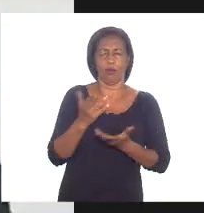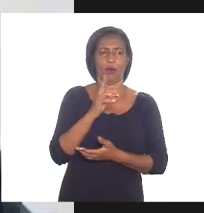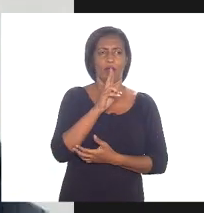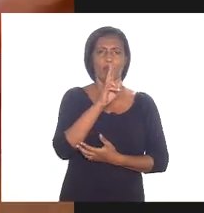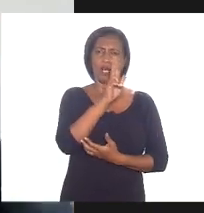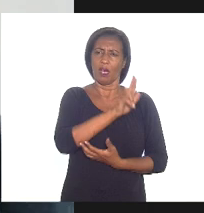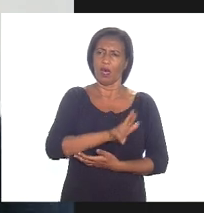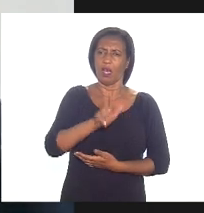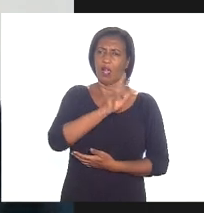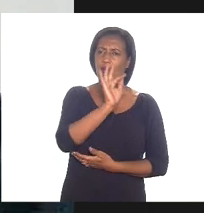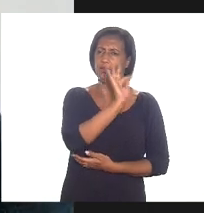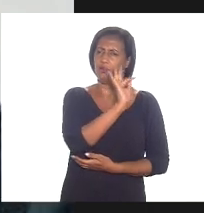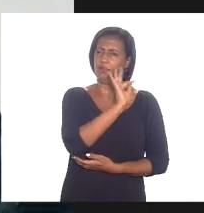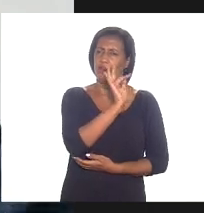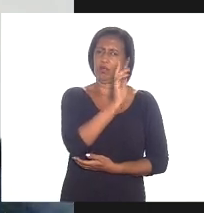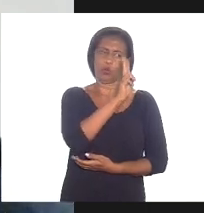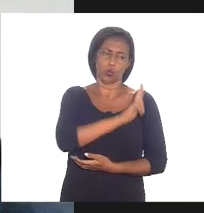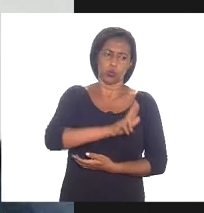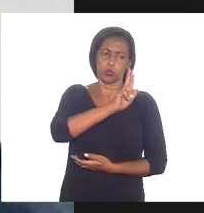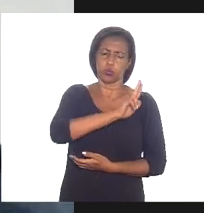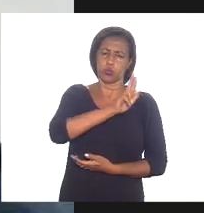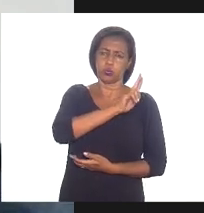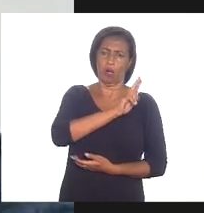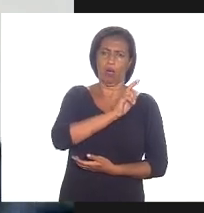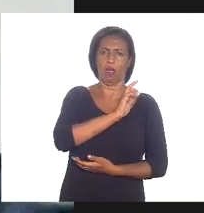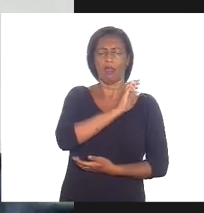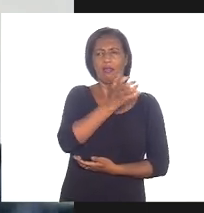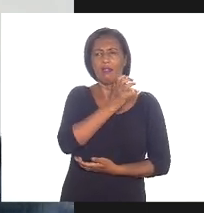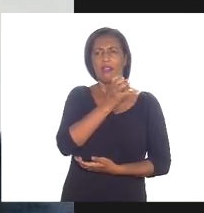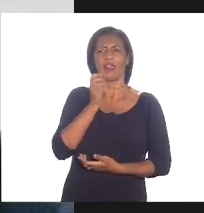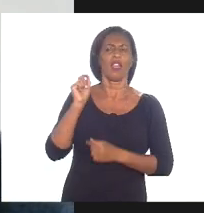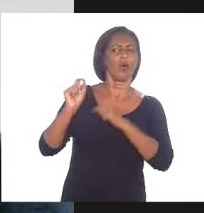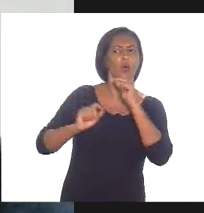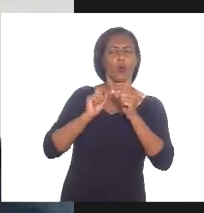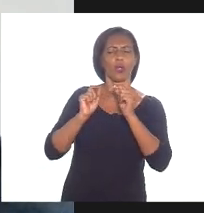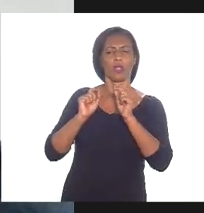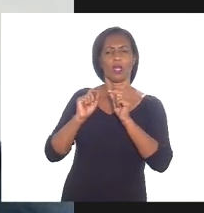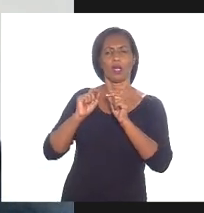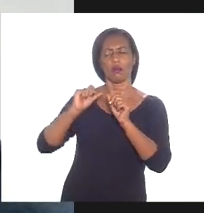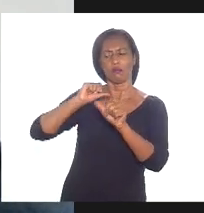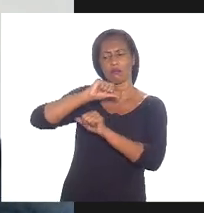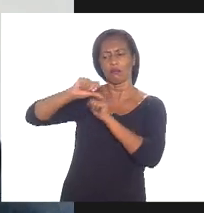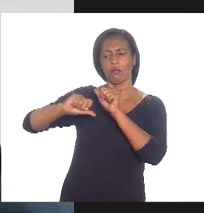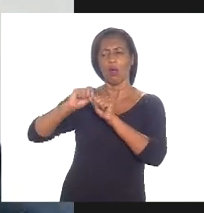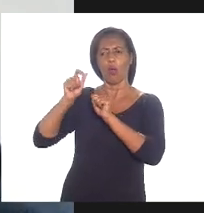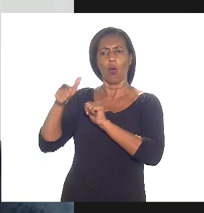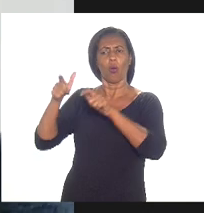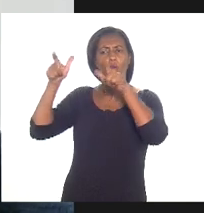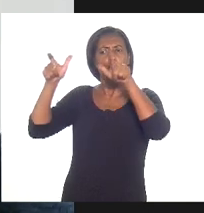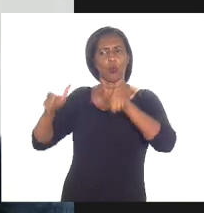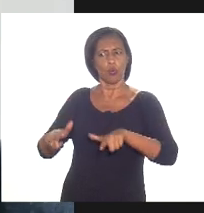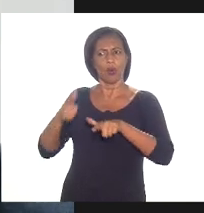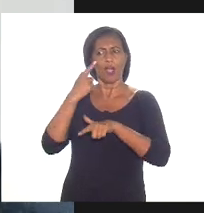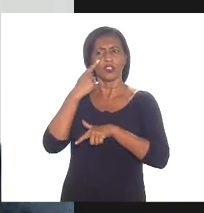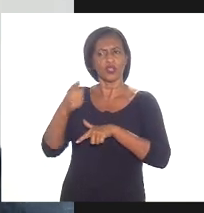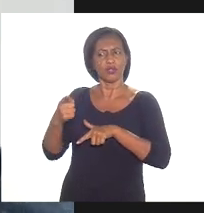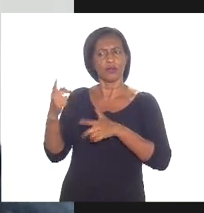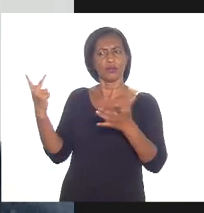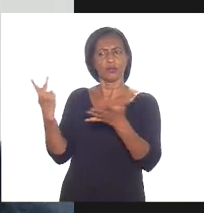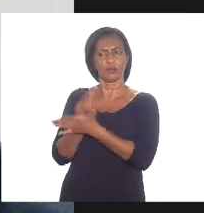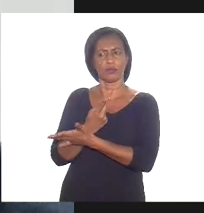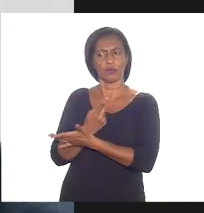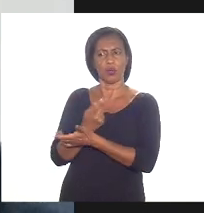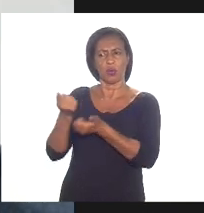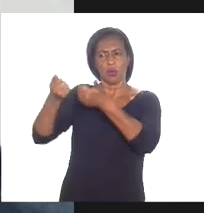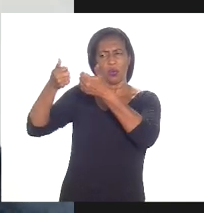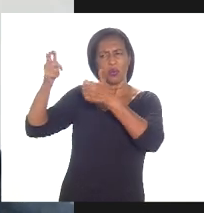uma ala mais extremista da universidade, fez questão de encampar aquele empreendimento, a gente viu o resultado. Um local